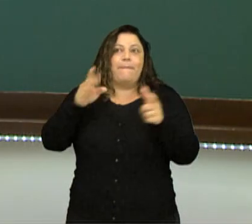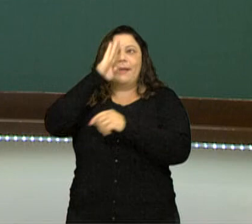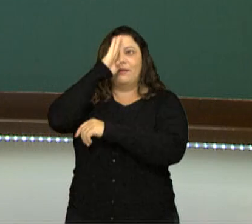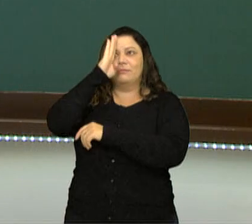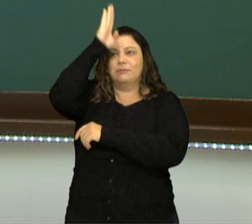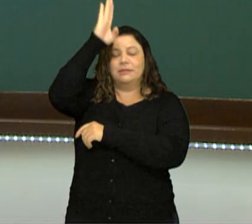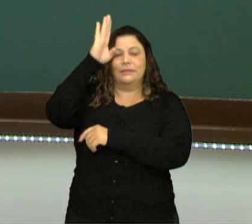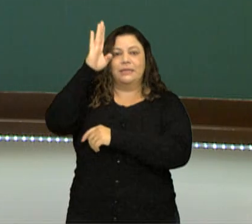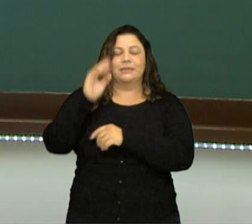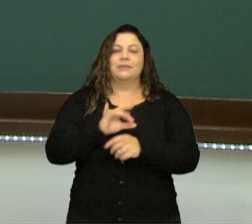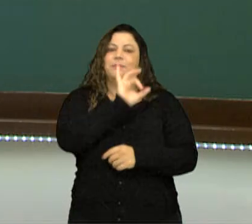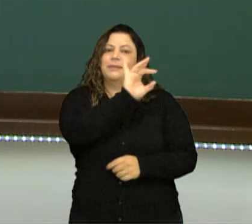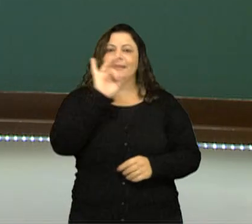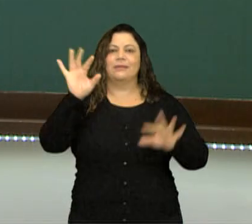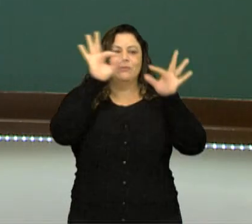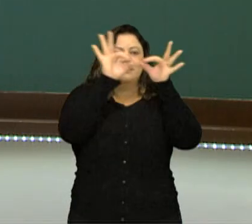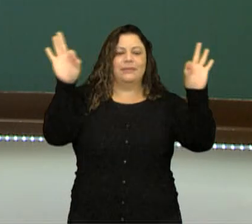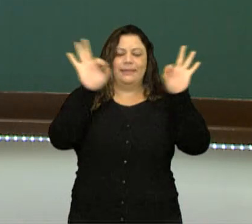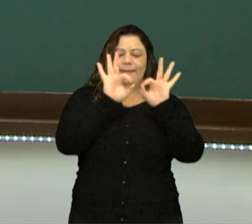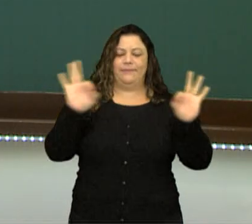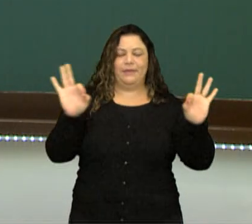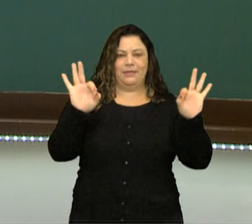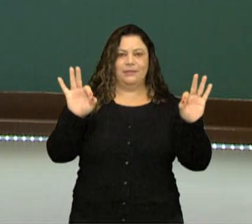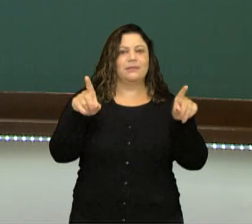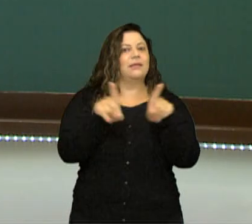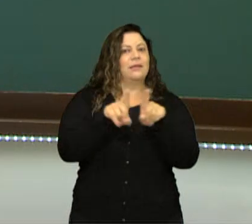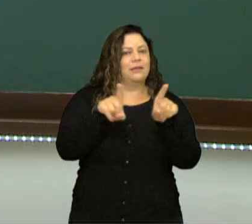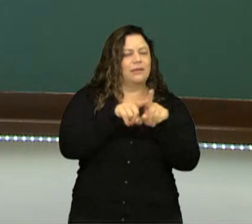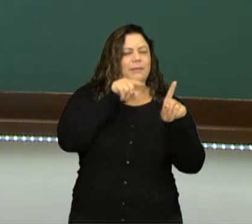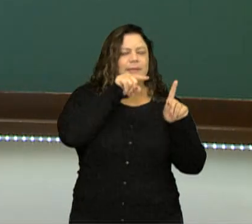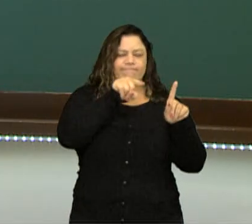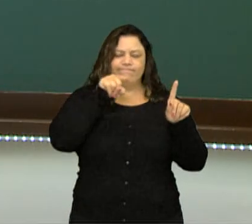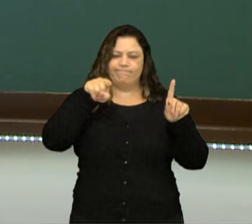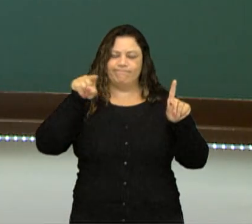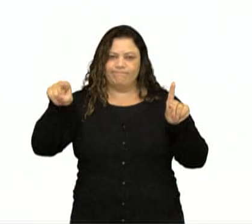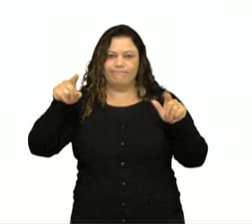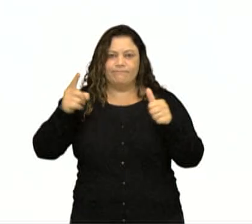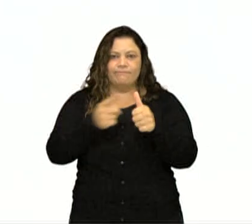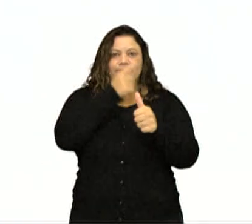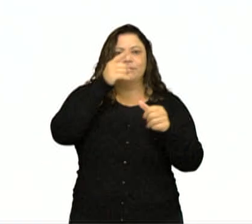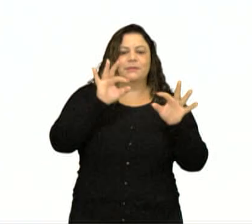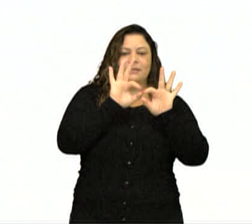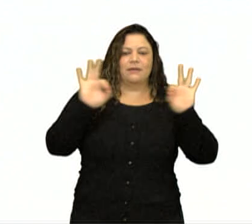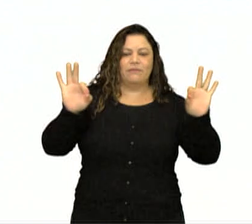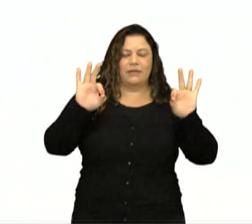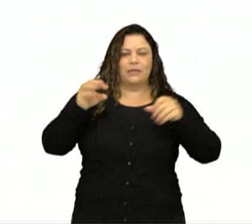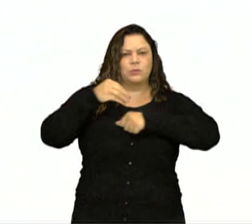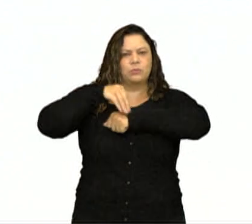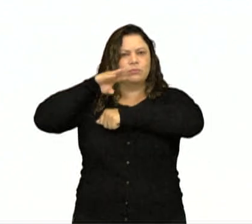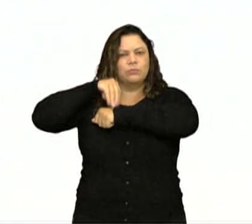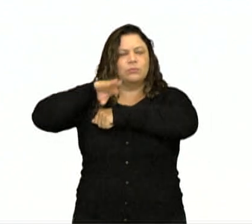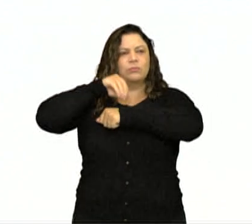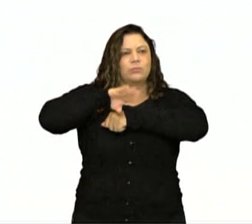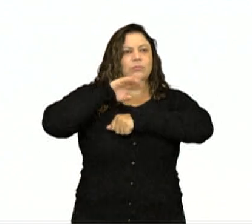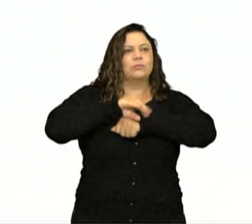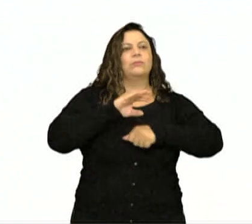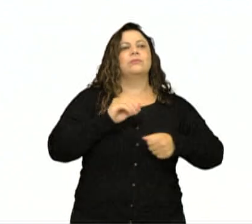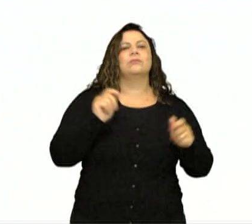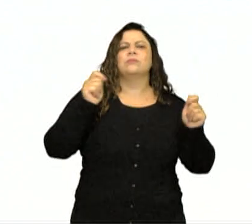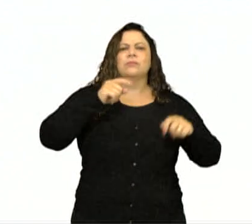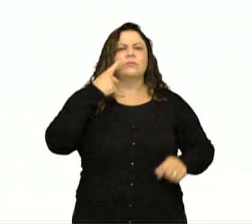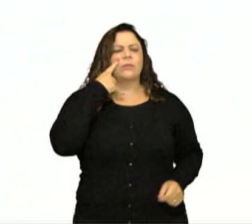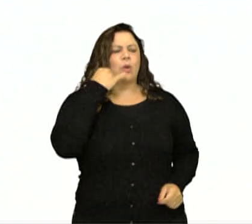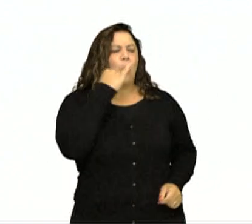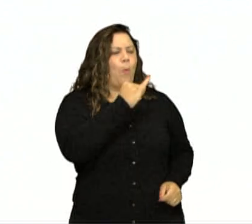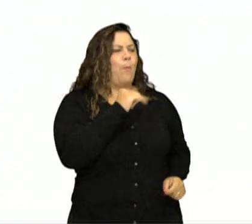das frases. Além disso, as reticências da primeira frase sugerem a hesitação do pai e a busca